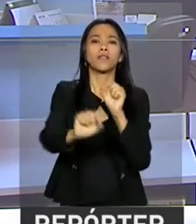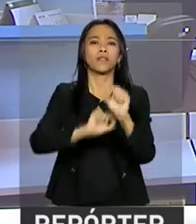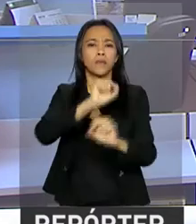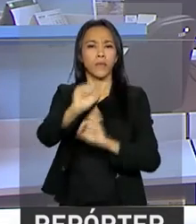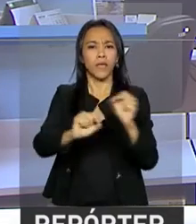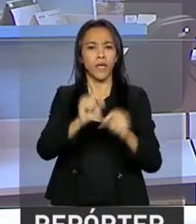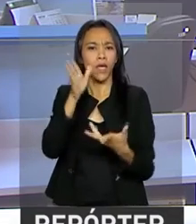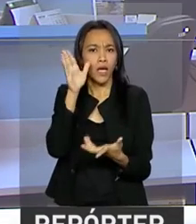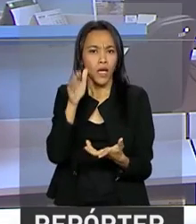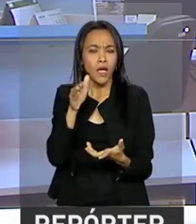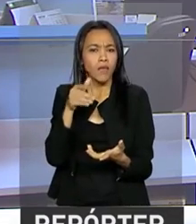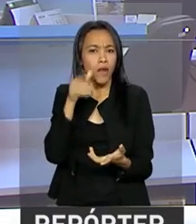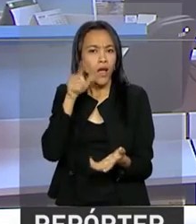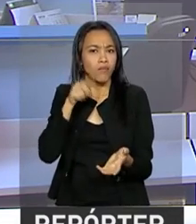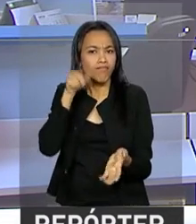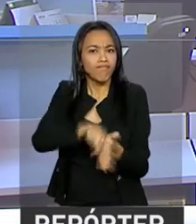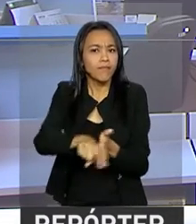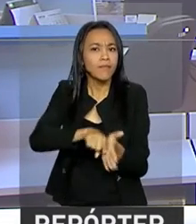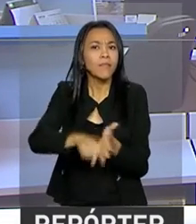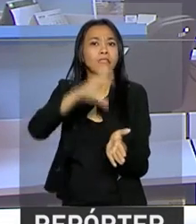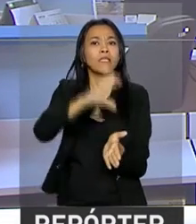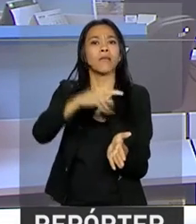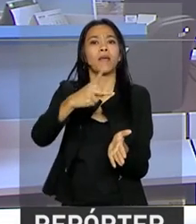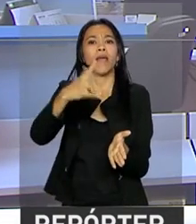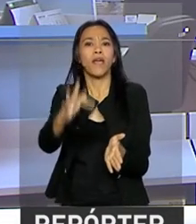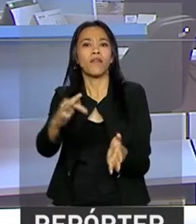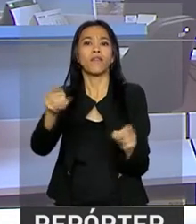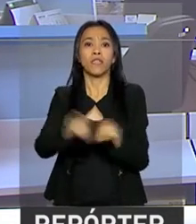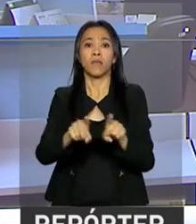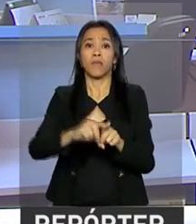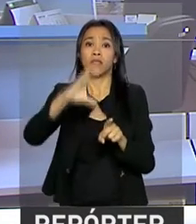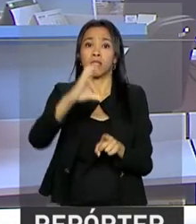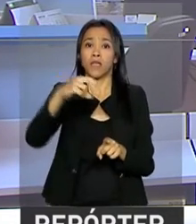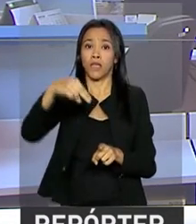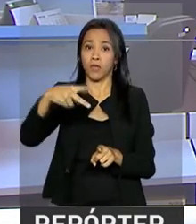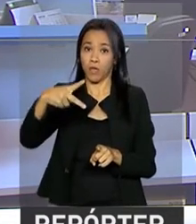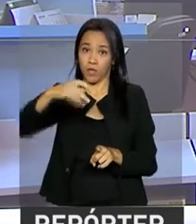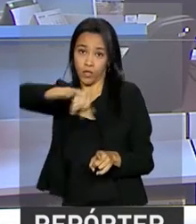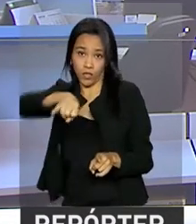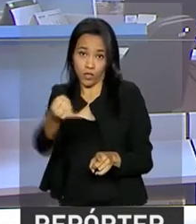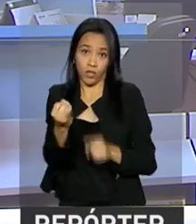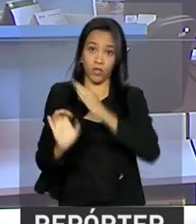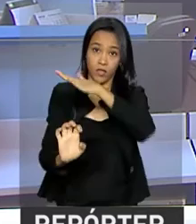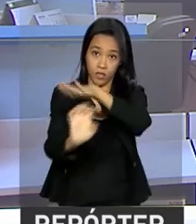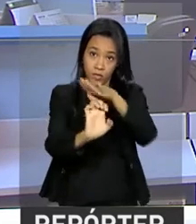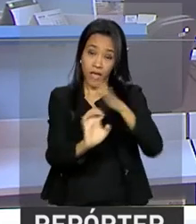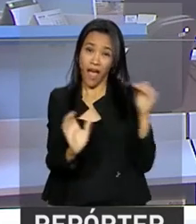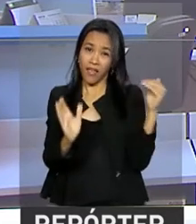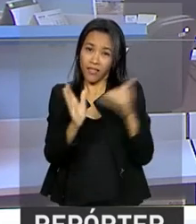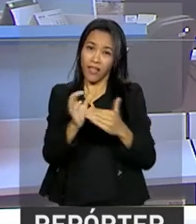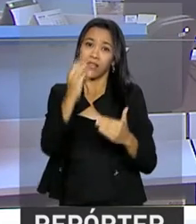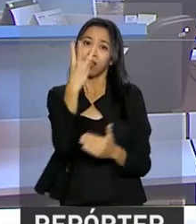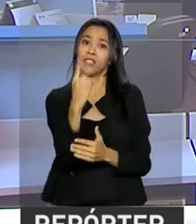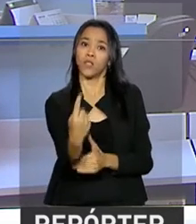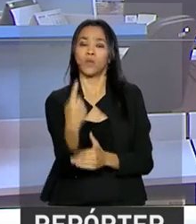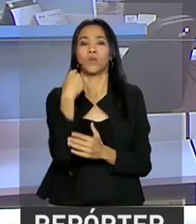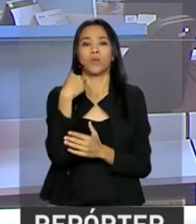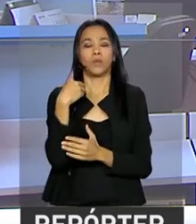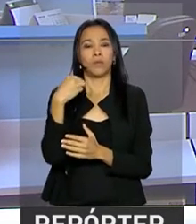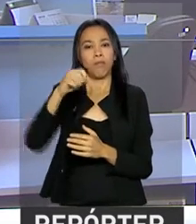consulta aos números de cpf e cnpj de empresas até 31 de março o serviço estará disponível